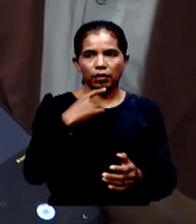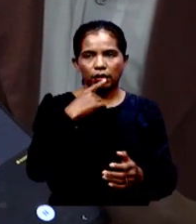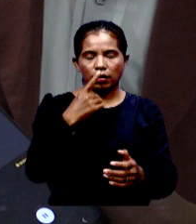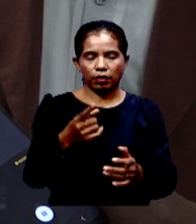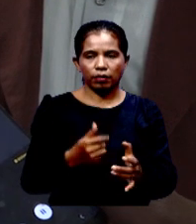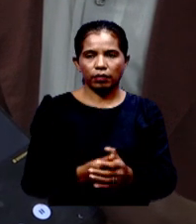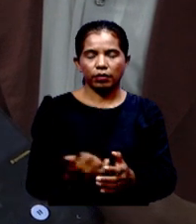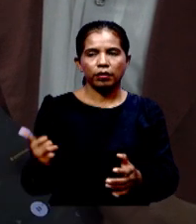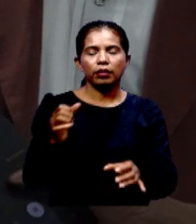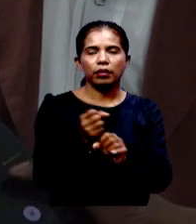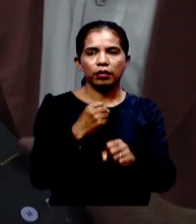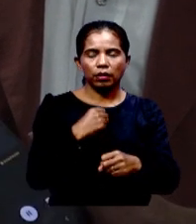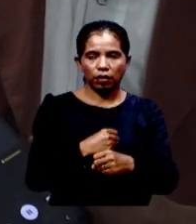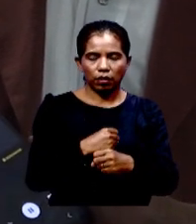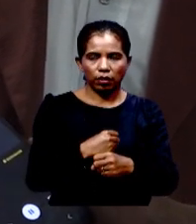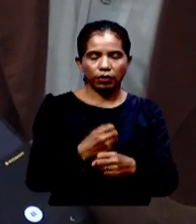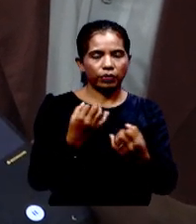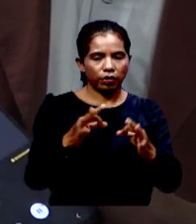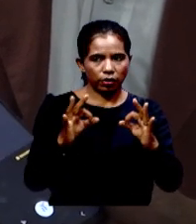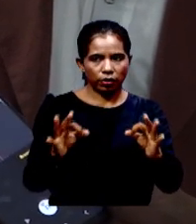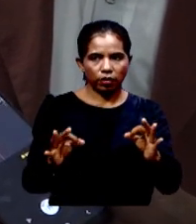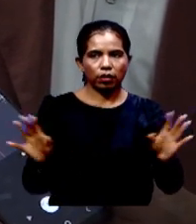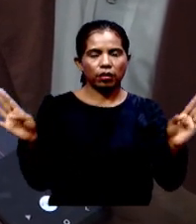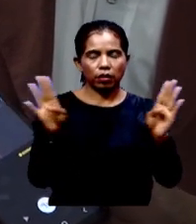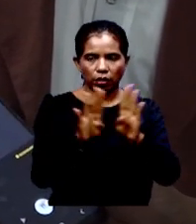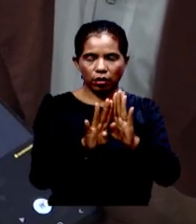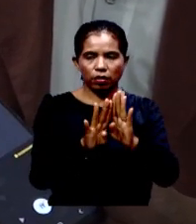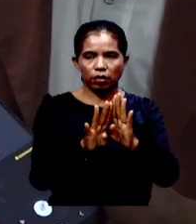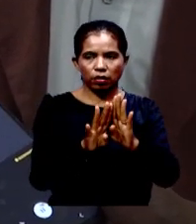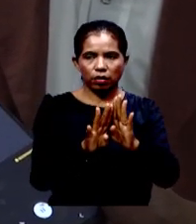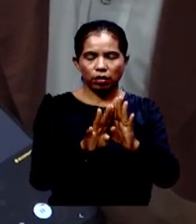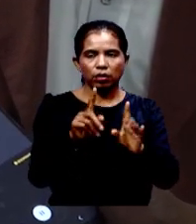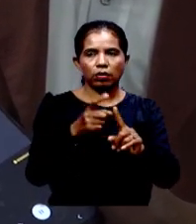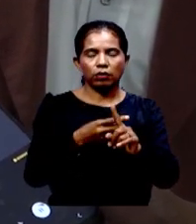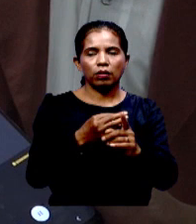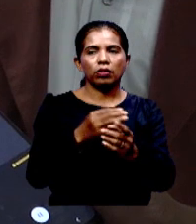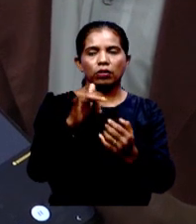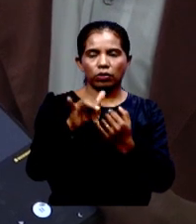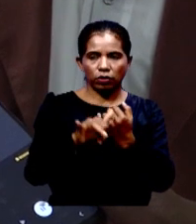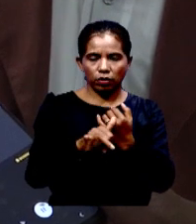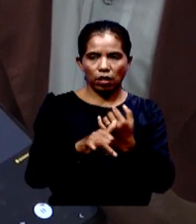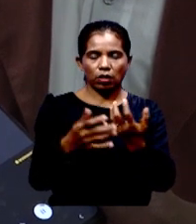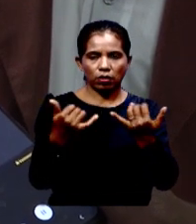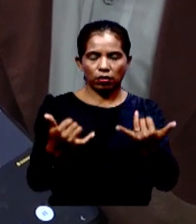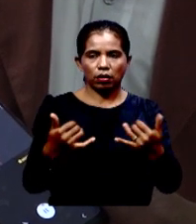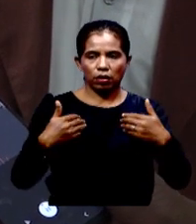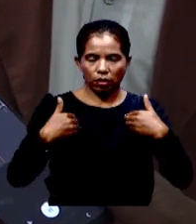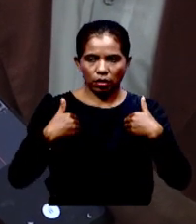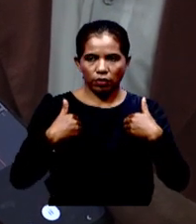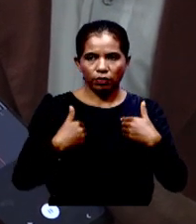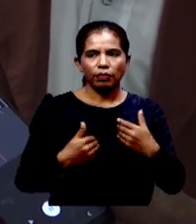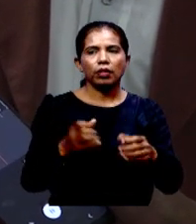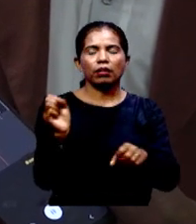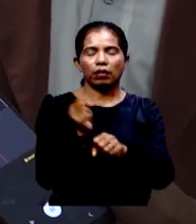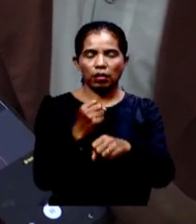lançamento ne sira halo ona ter taka ona ia fulan julho agora ia ona fase